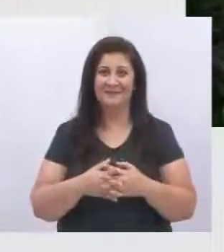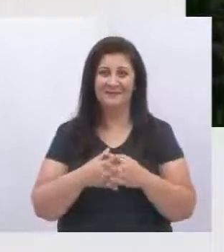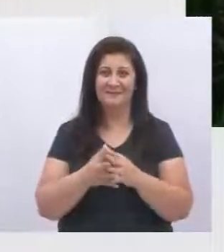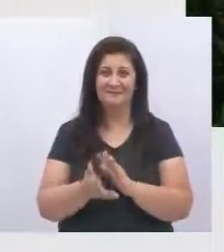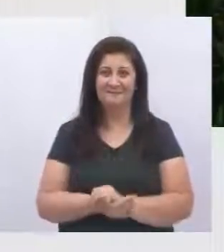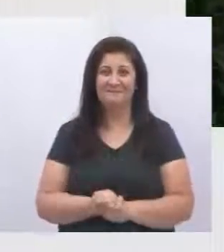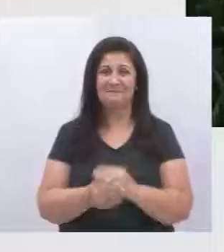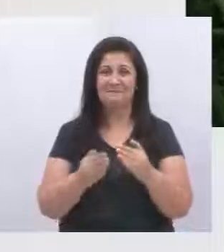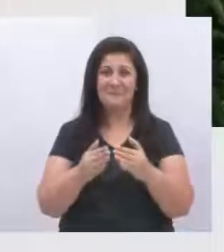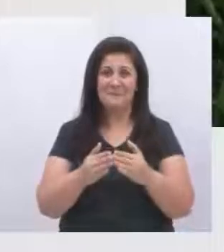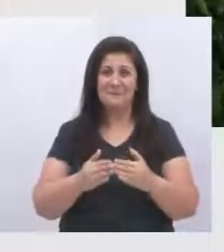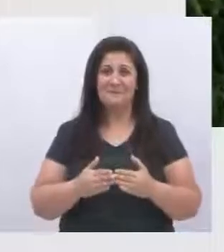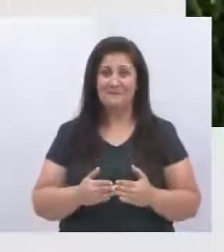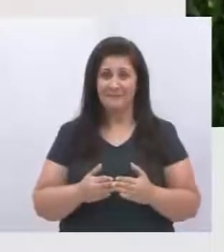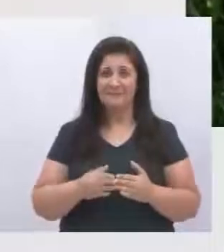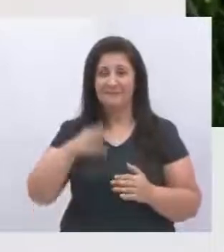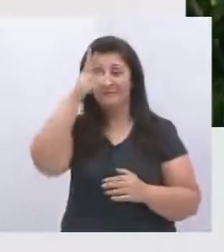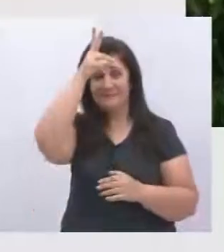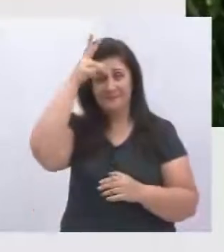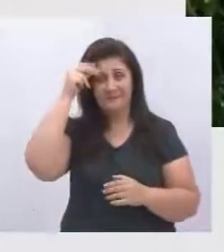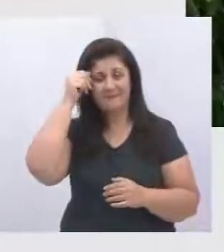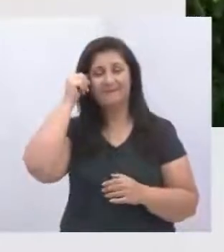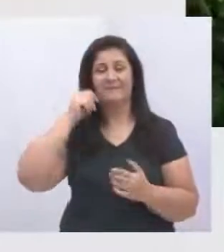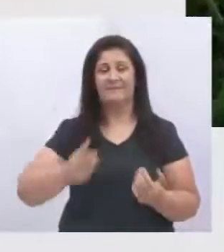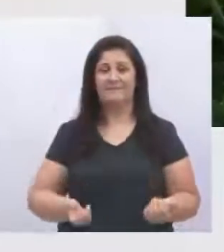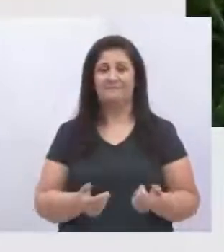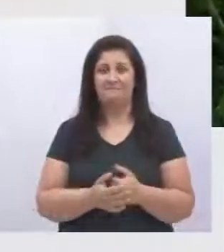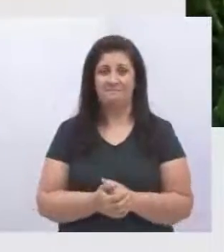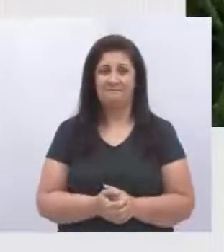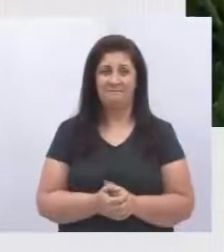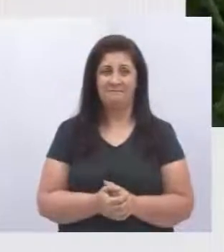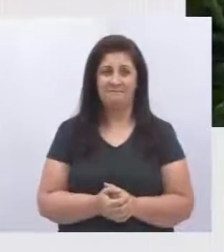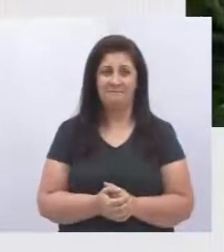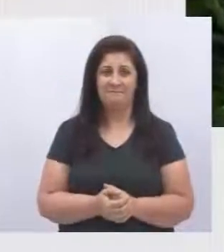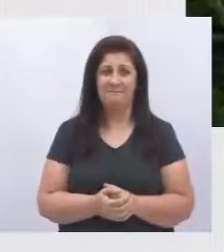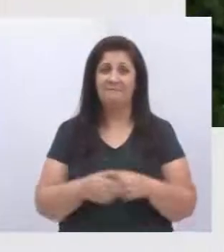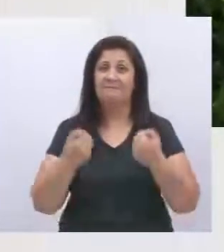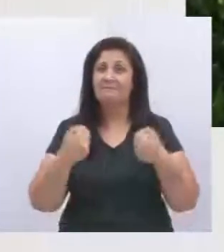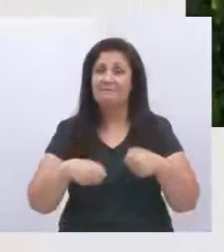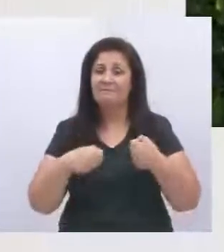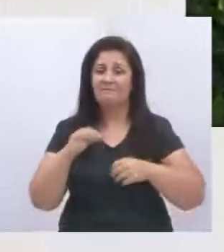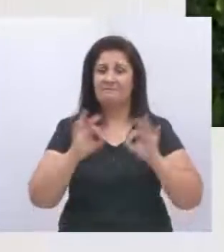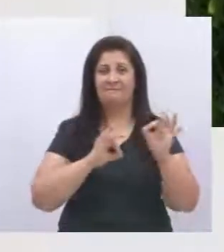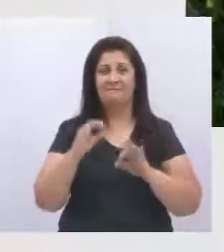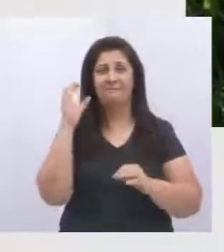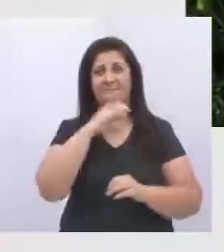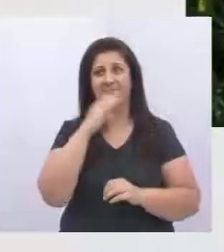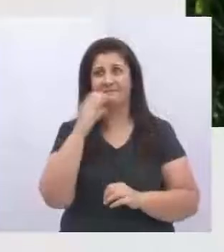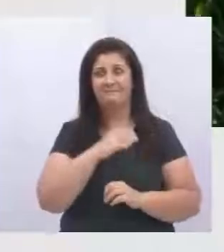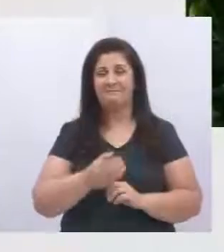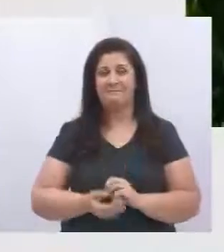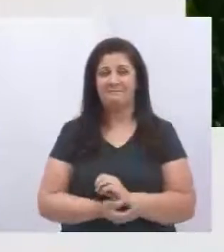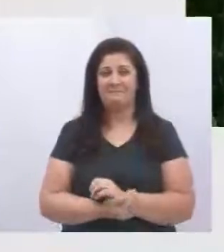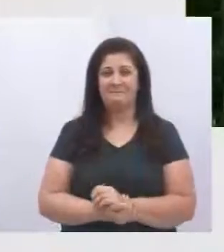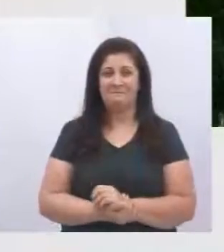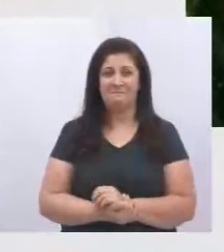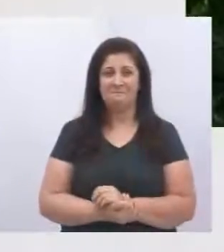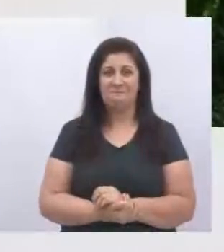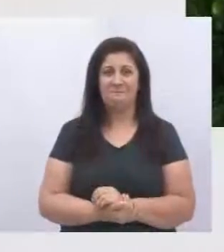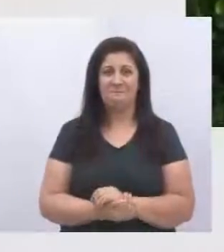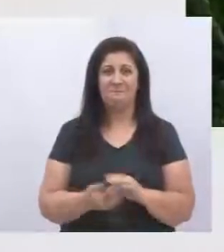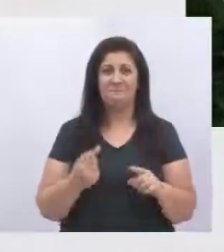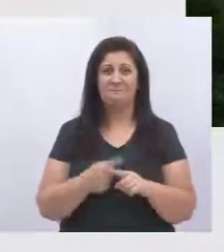Peço para a prefeitura de Jacareí que tome essa providência quanto mais rápido, porque